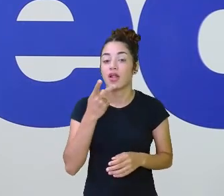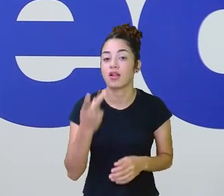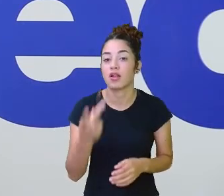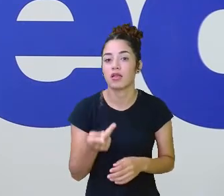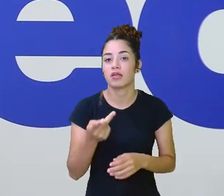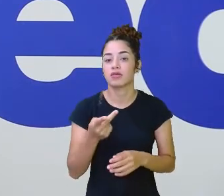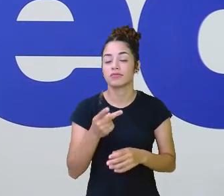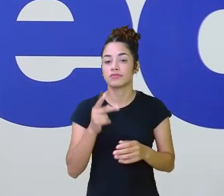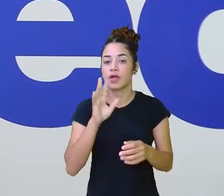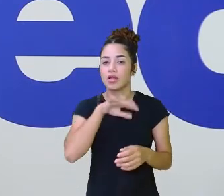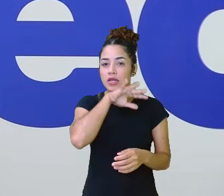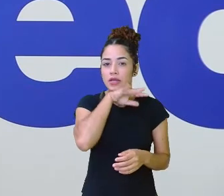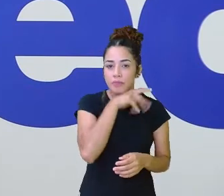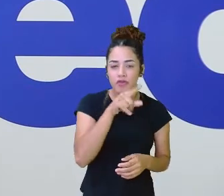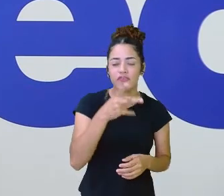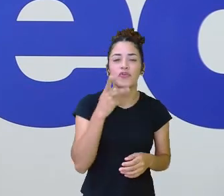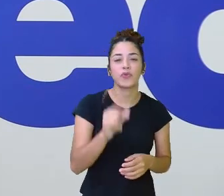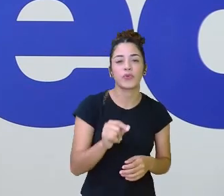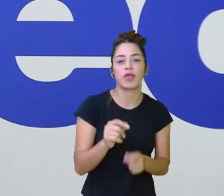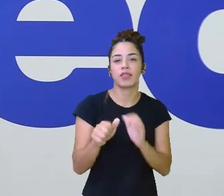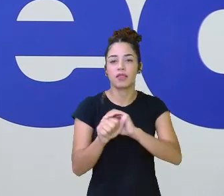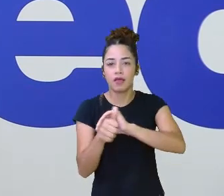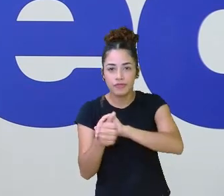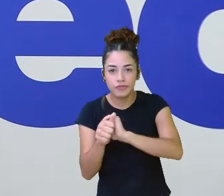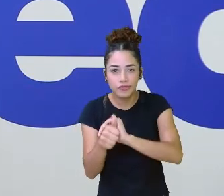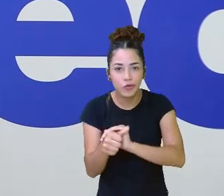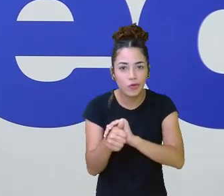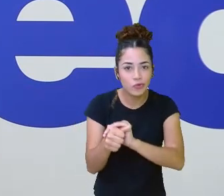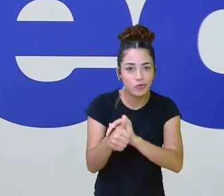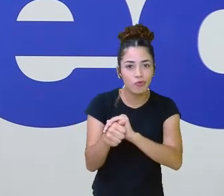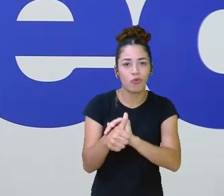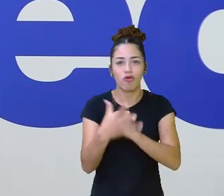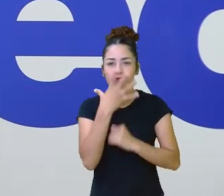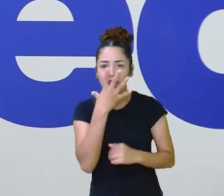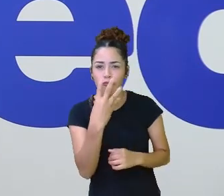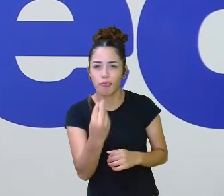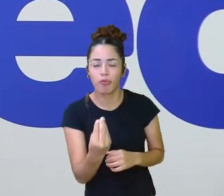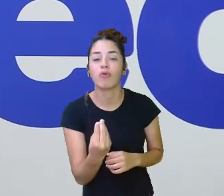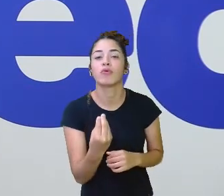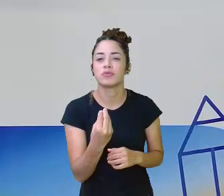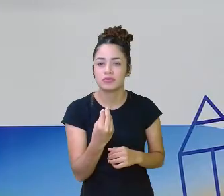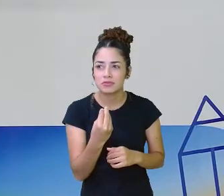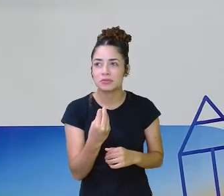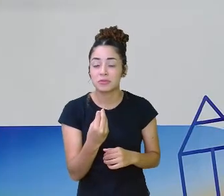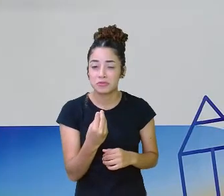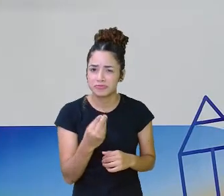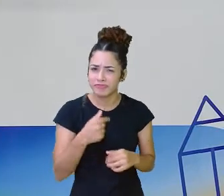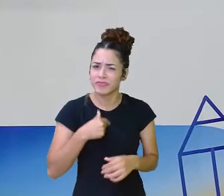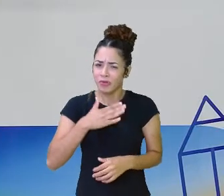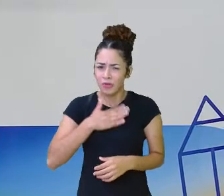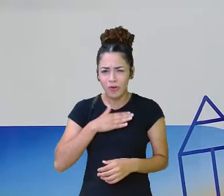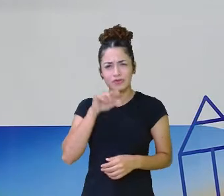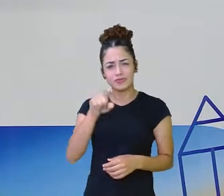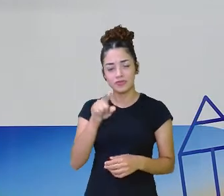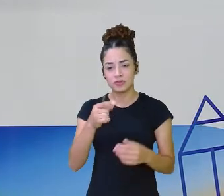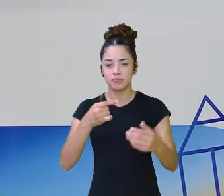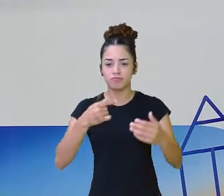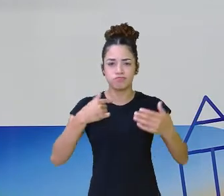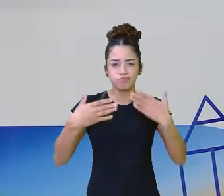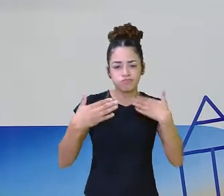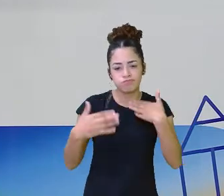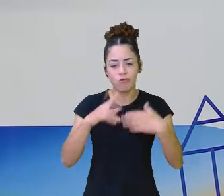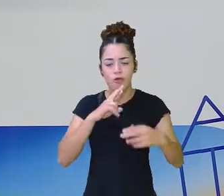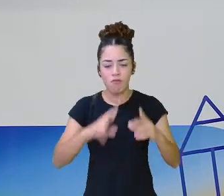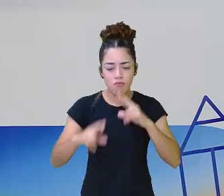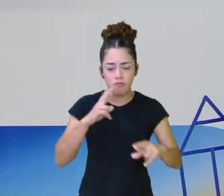deles. Fábio disse tartaruga, Ana, como sempre, a raposa. Ah, olha aí, eu gosto que vocês falem também, porque vão me dando as